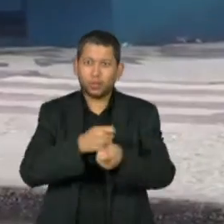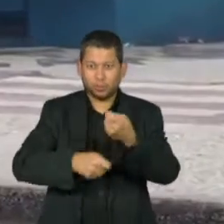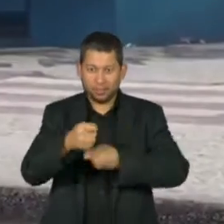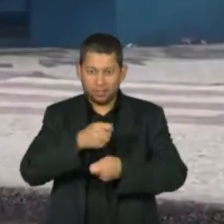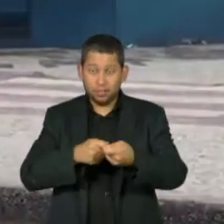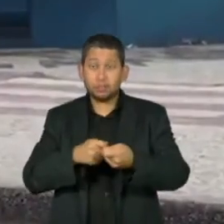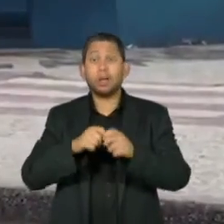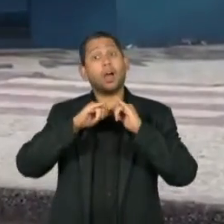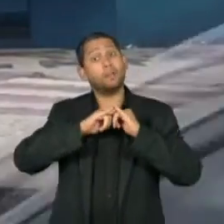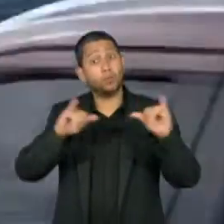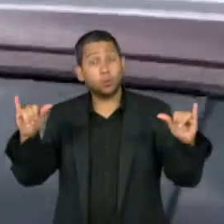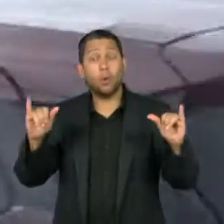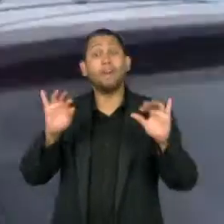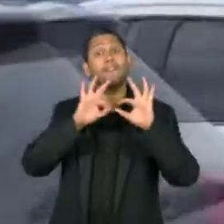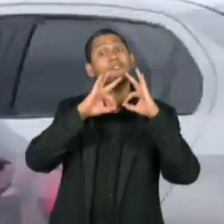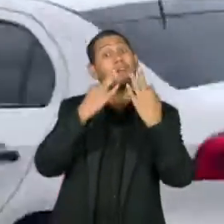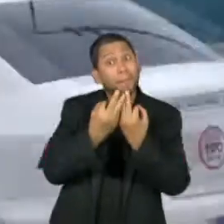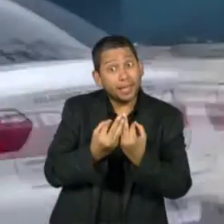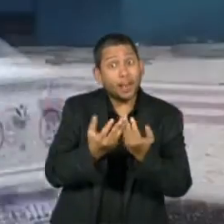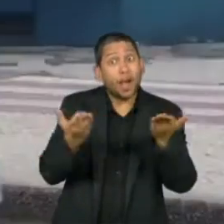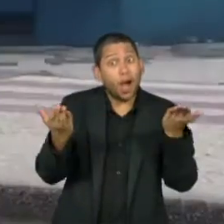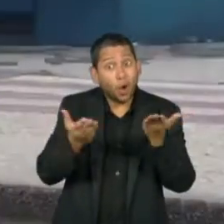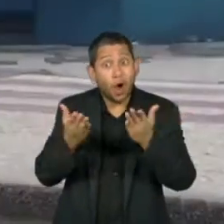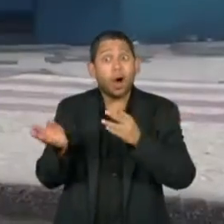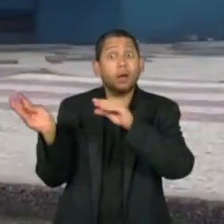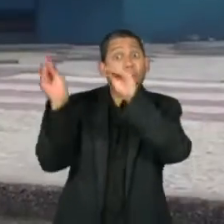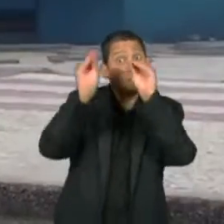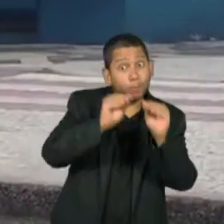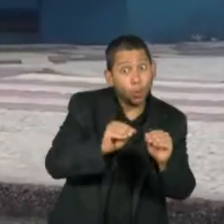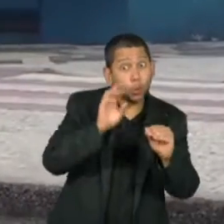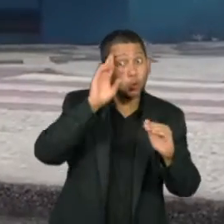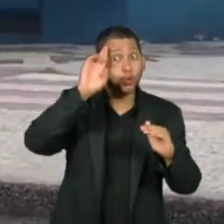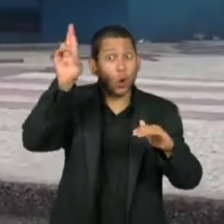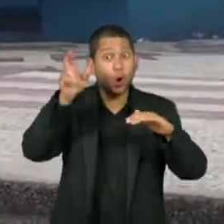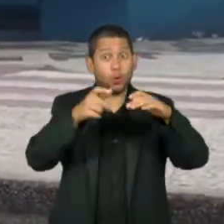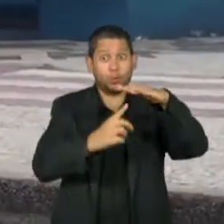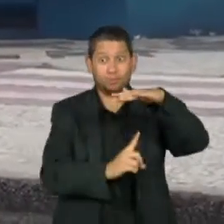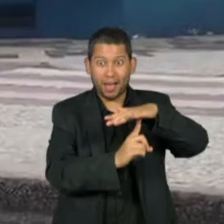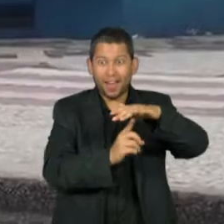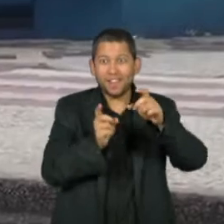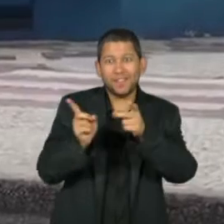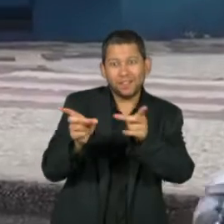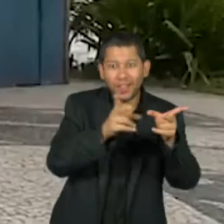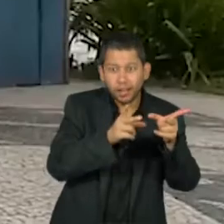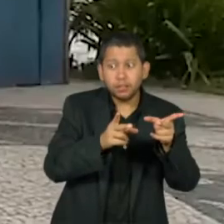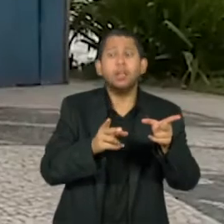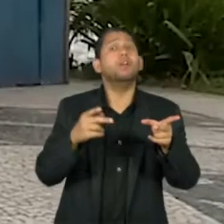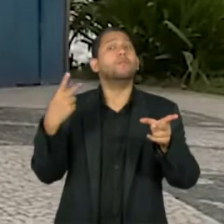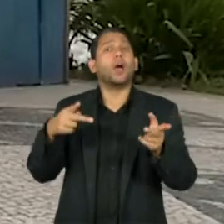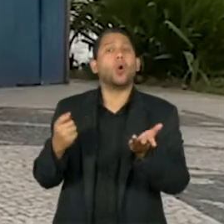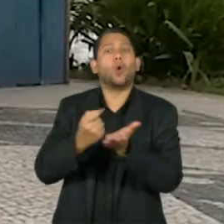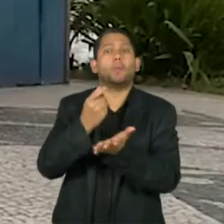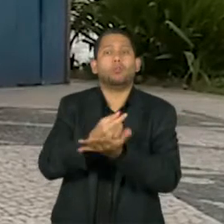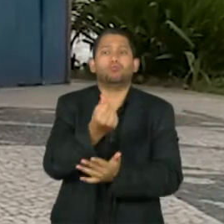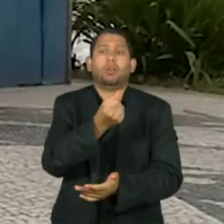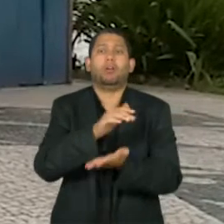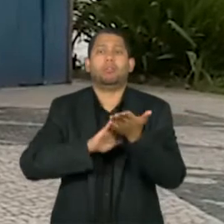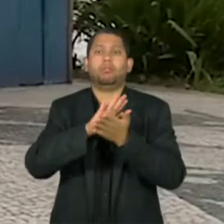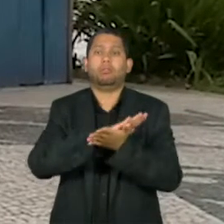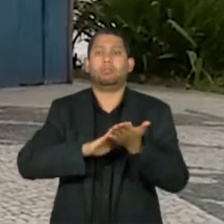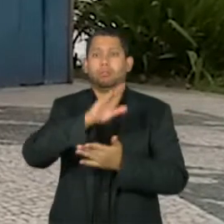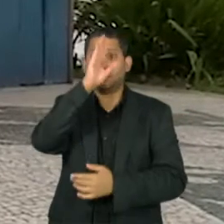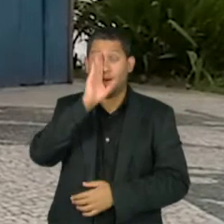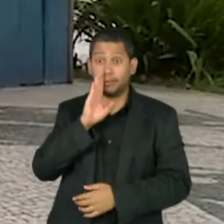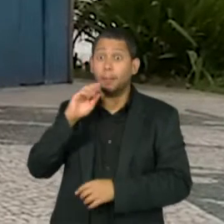a não cobrar aluguel dos familiares do congolês. O quiosque Biruta deverá ser administrado por uma entidade ligada ao